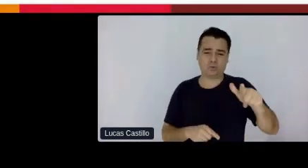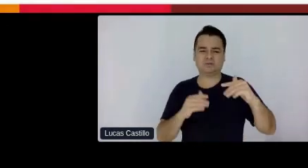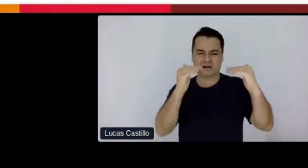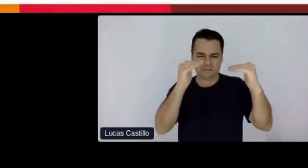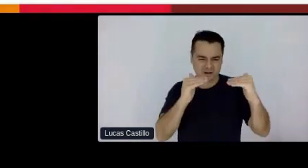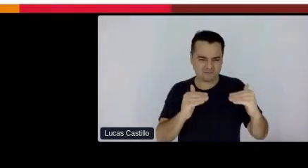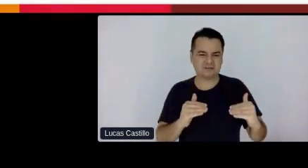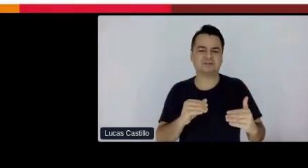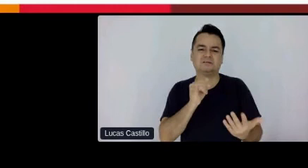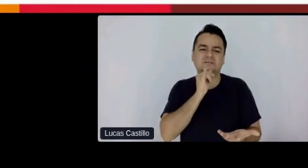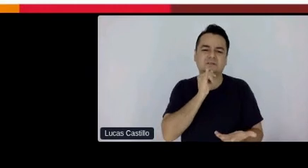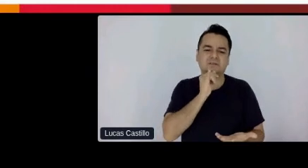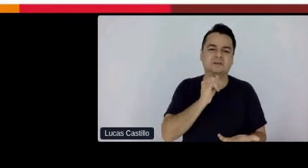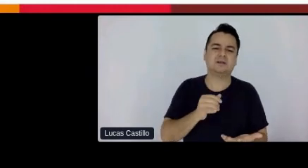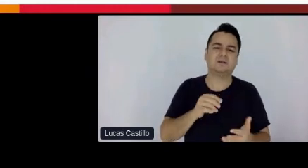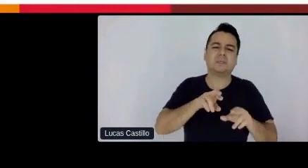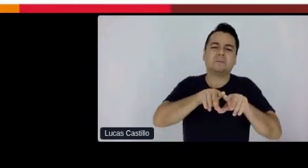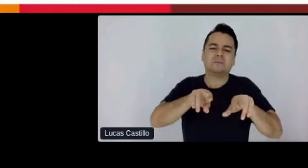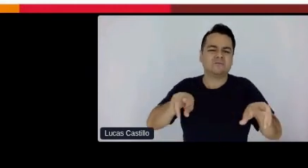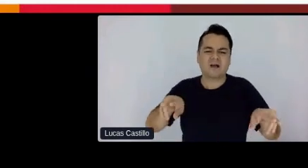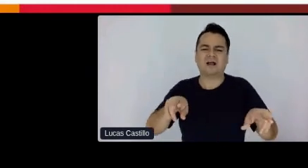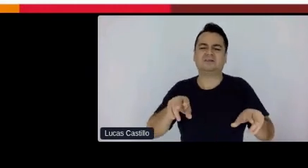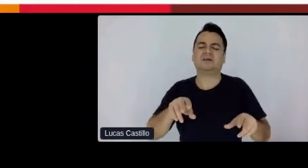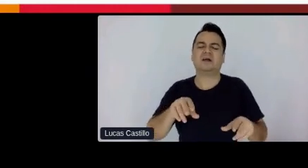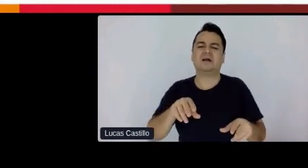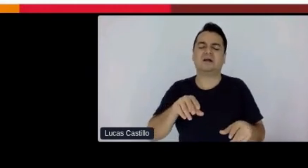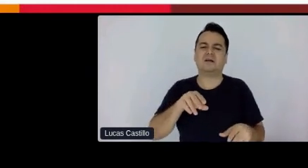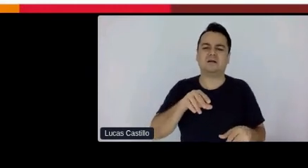para baixo, como mansplaining, interrupting,